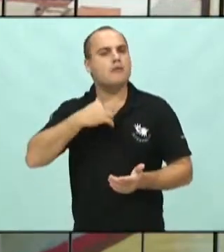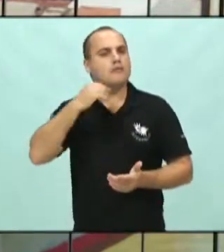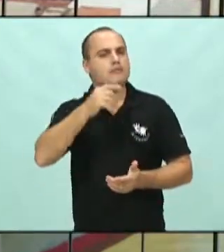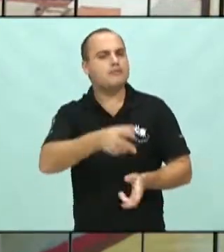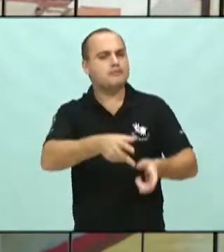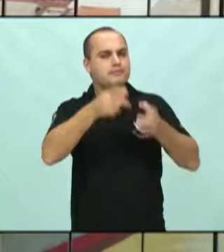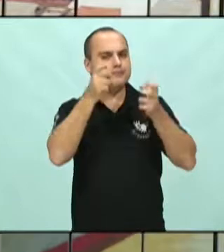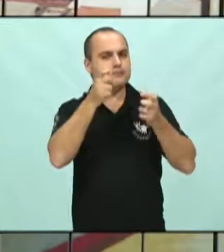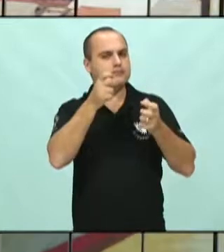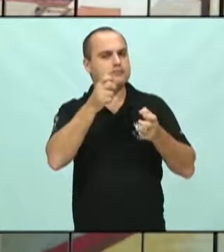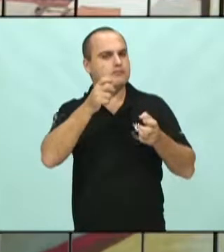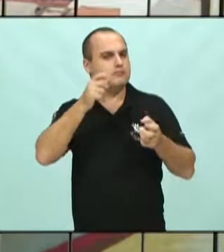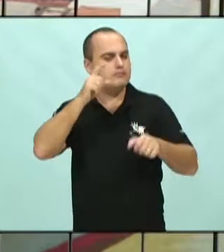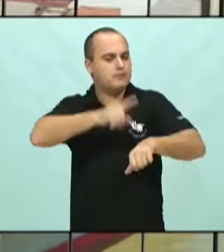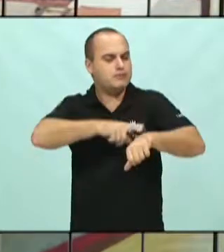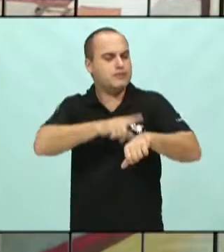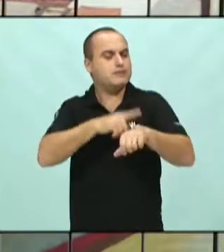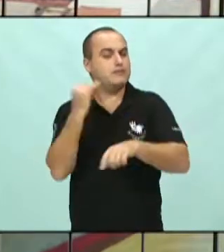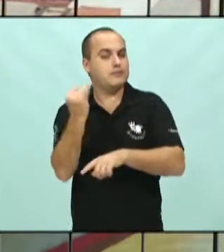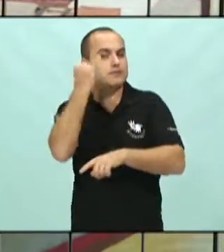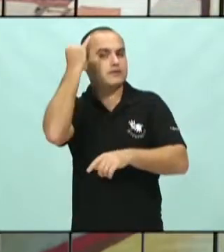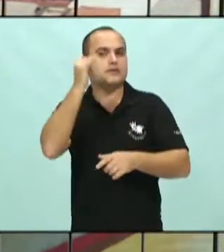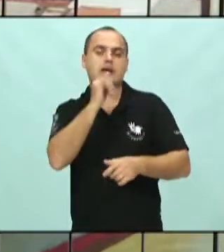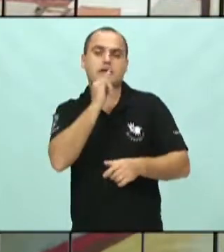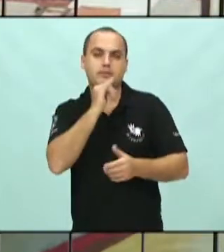por exemplo, os títulos que ele ganhou, né?